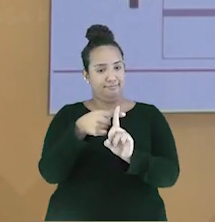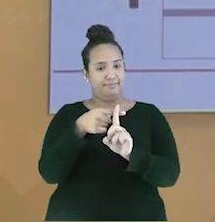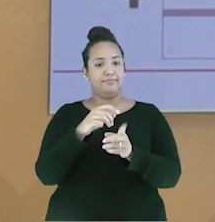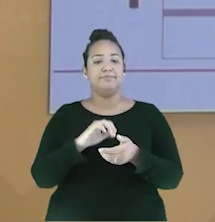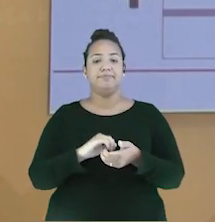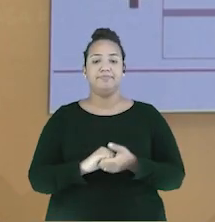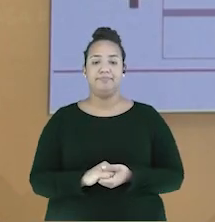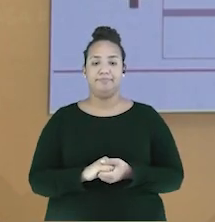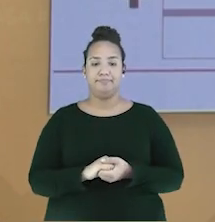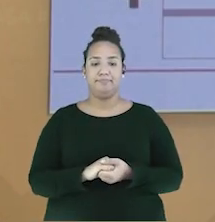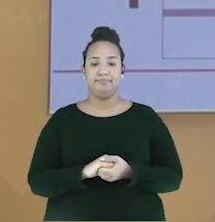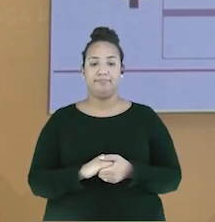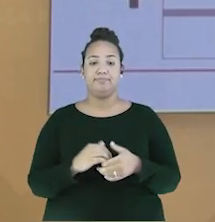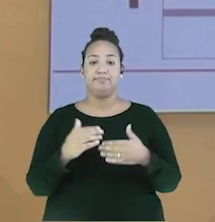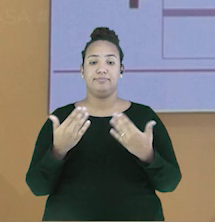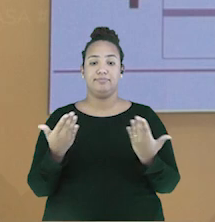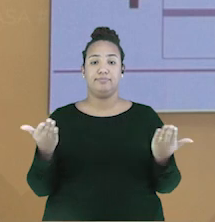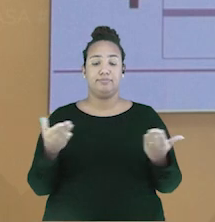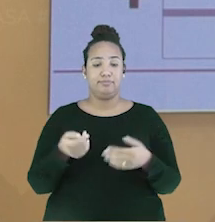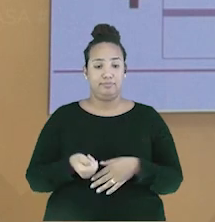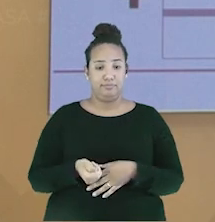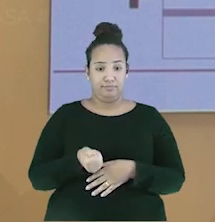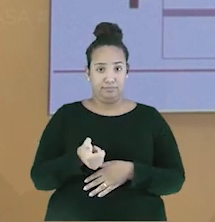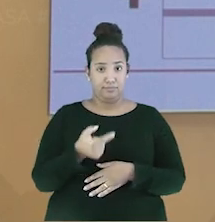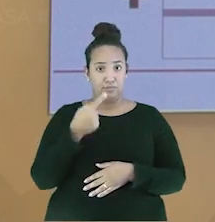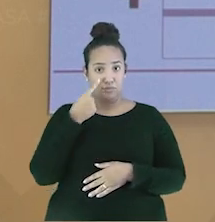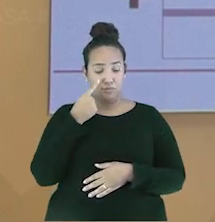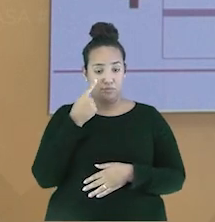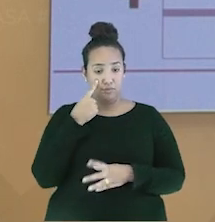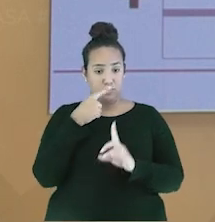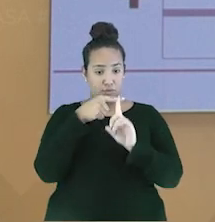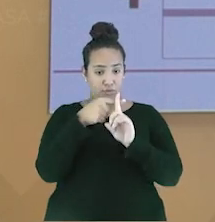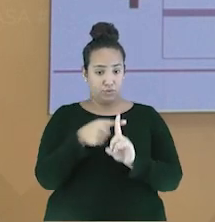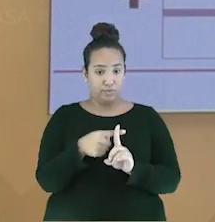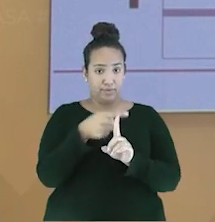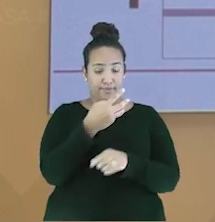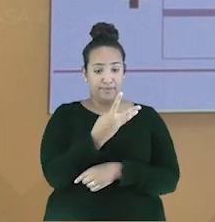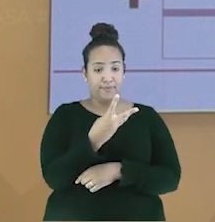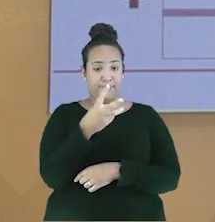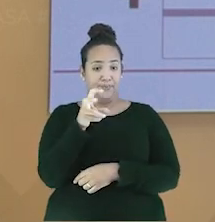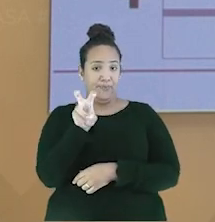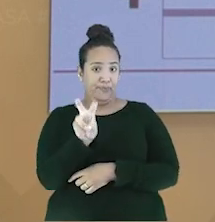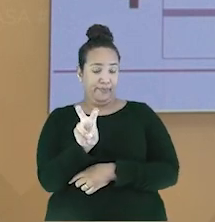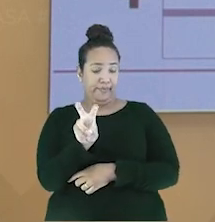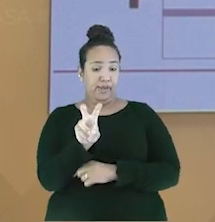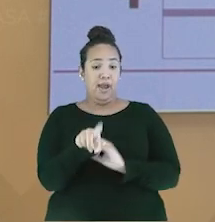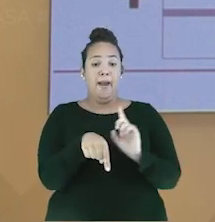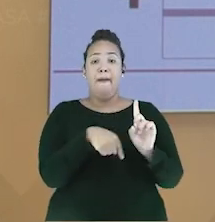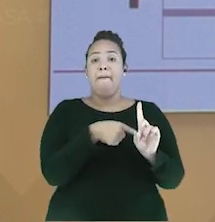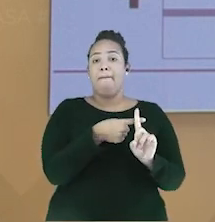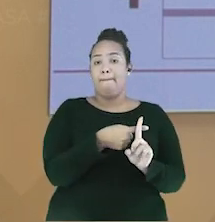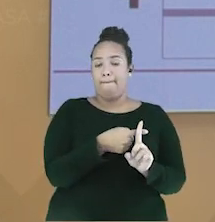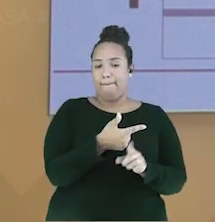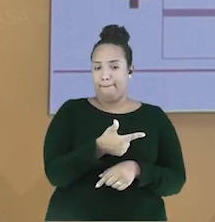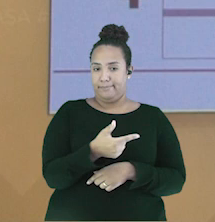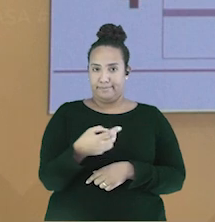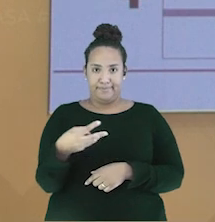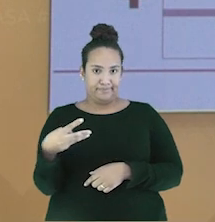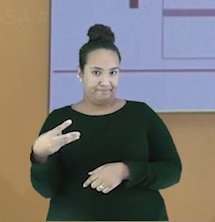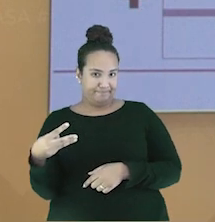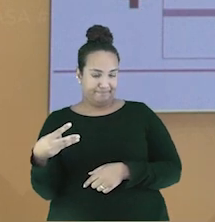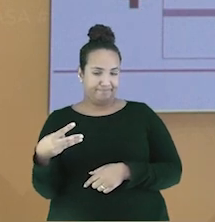No caso das bolinhas de gude, somamos o que você tinha, 35 bolinhas, mais o que você